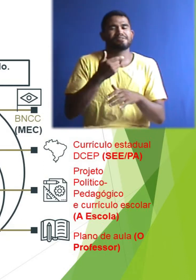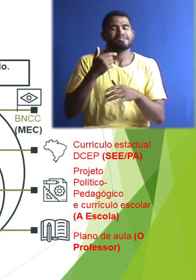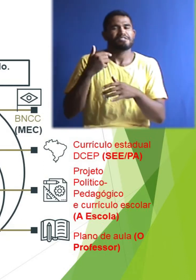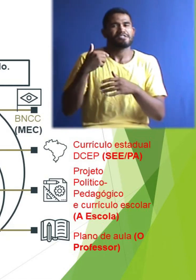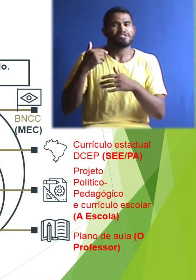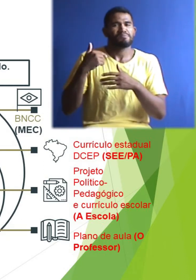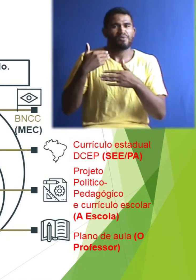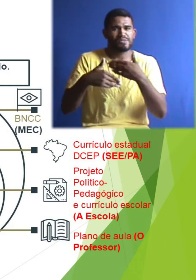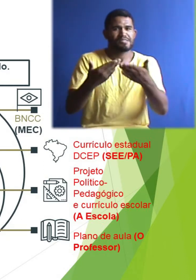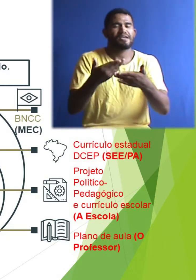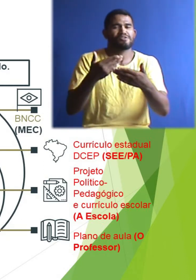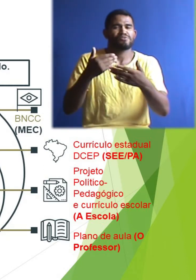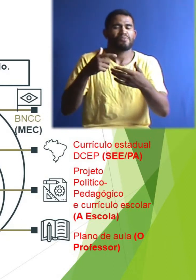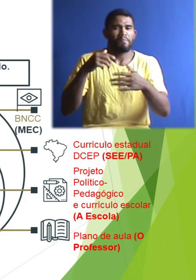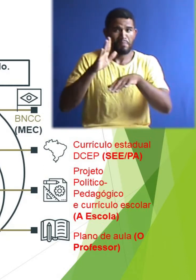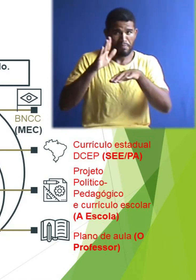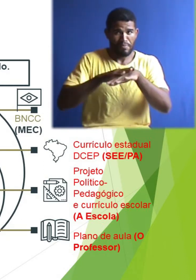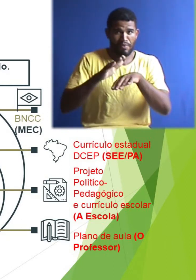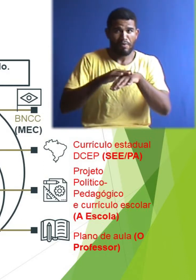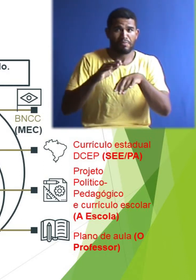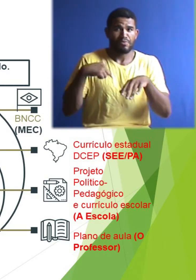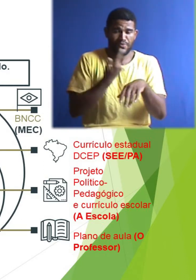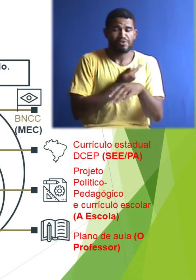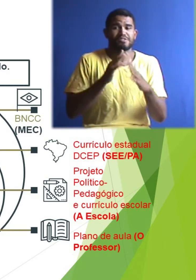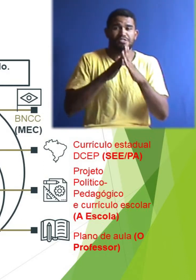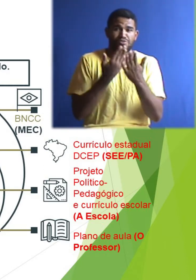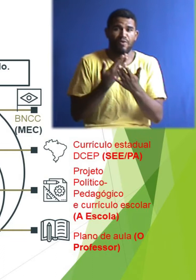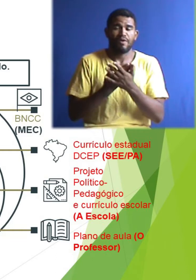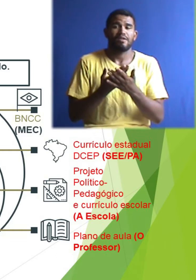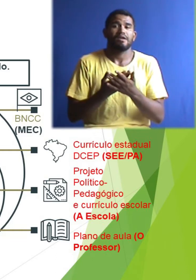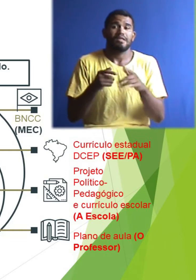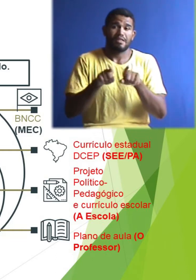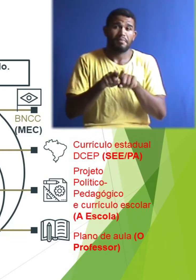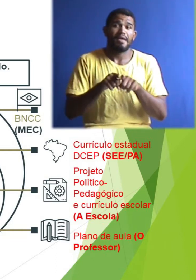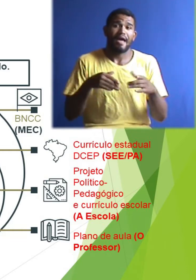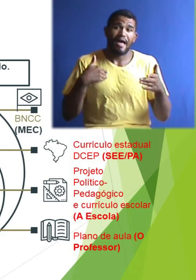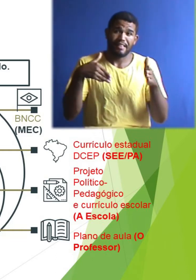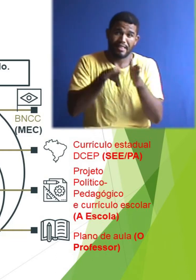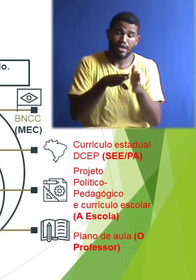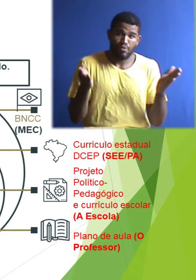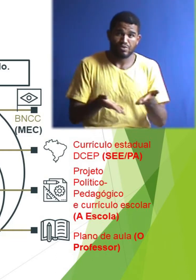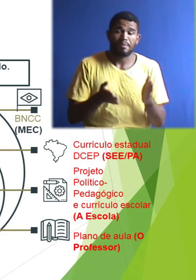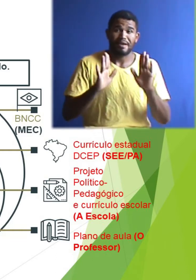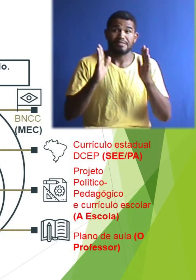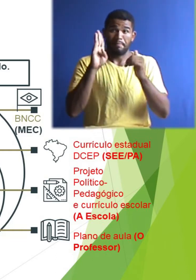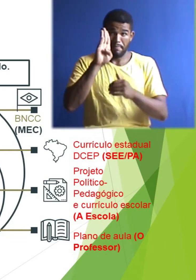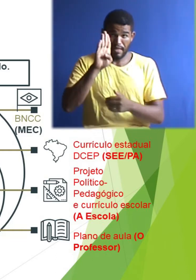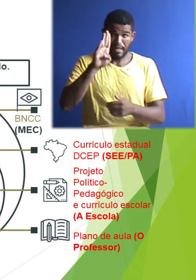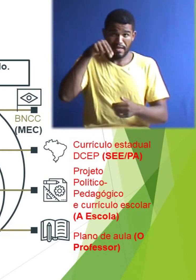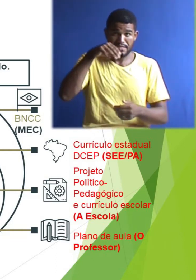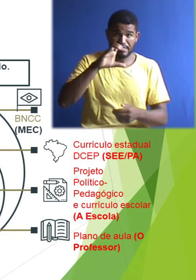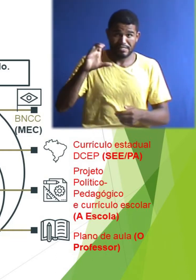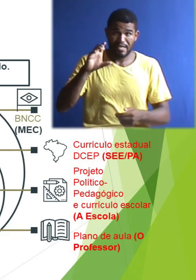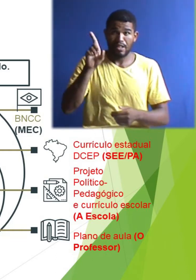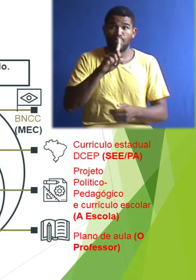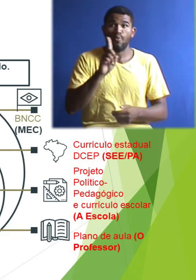ou menos o que a gente tem aqui na graduação. Mas atenção, a base ela não é currículo, ela aponta para a